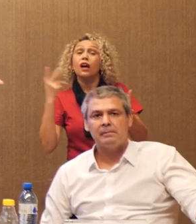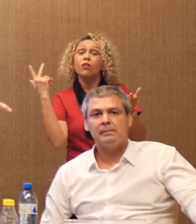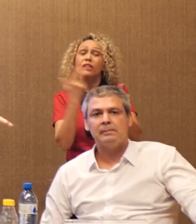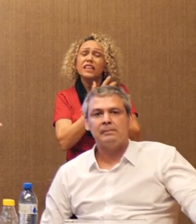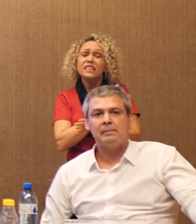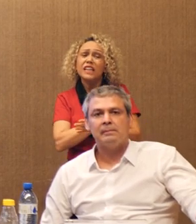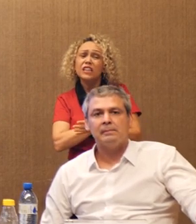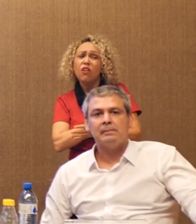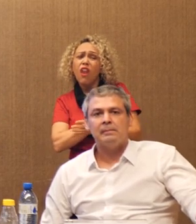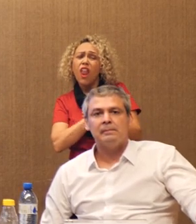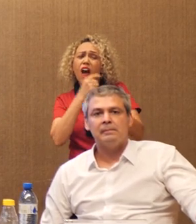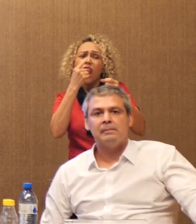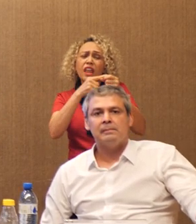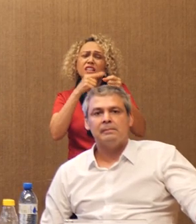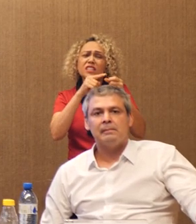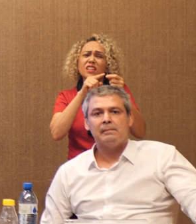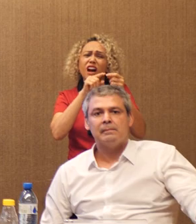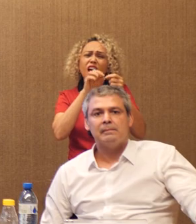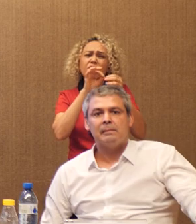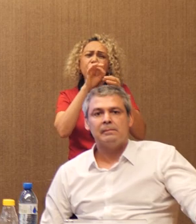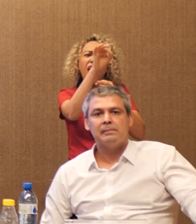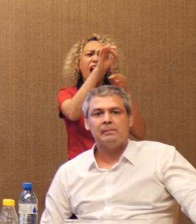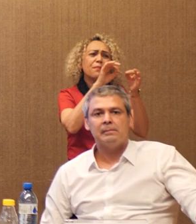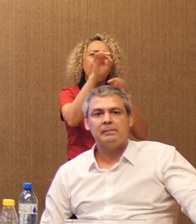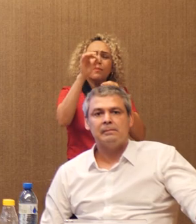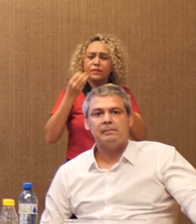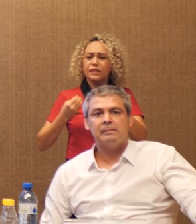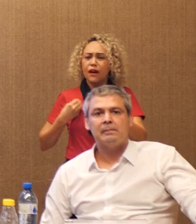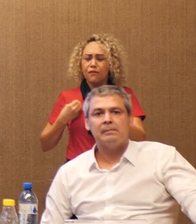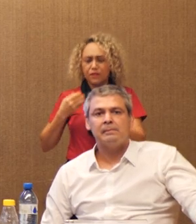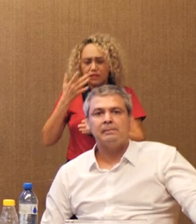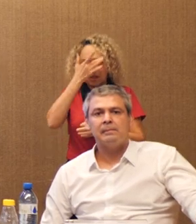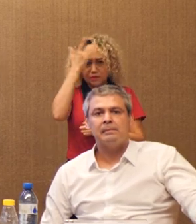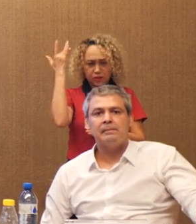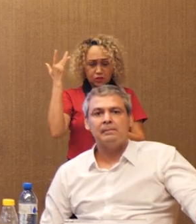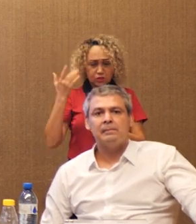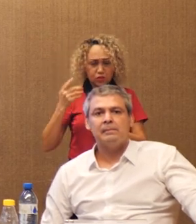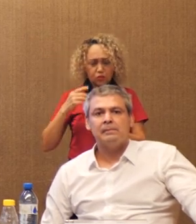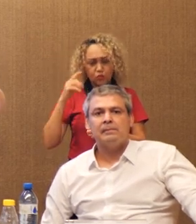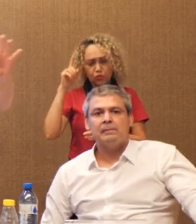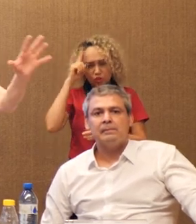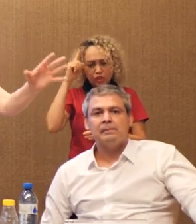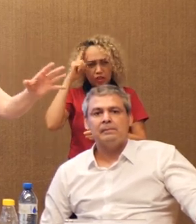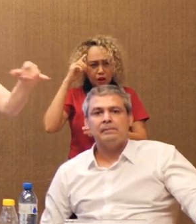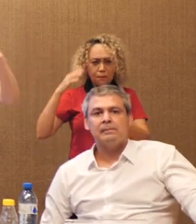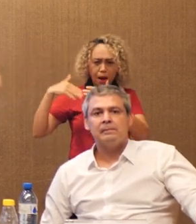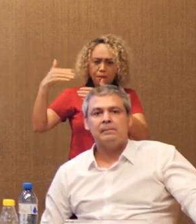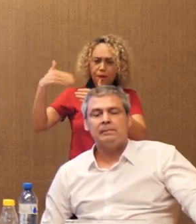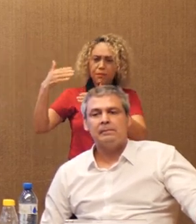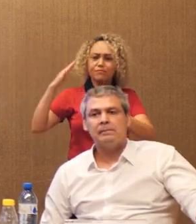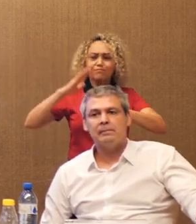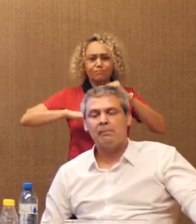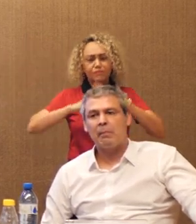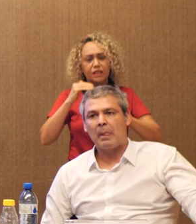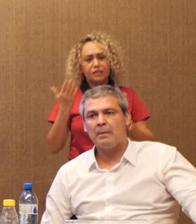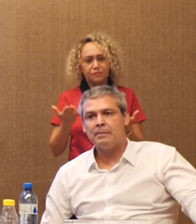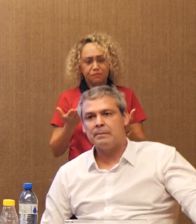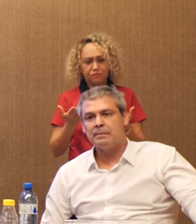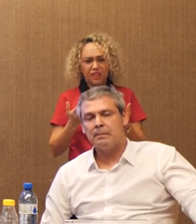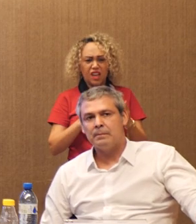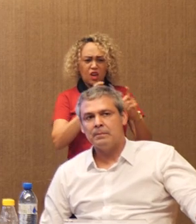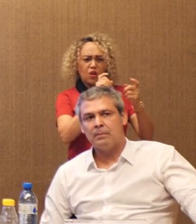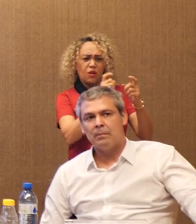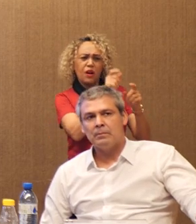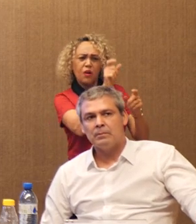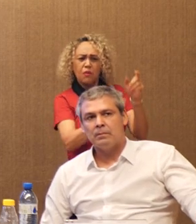na vida das pessoas. A candidatura de cada um e cada uma, vereador, vereadora, coordenador de campanha,